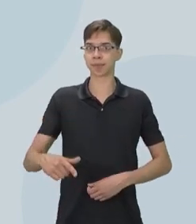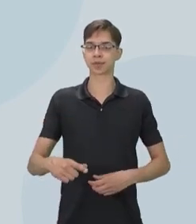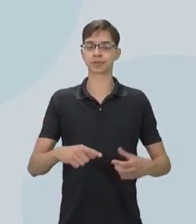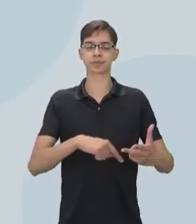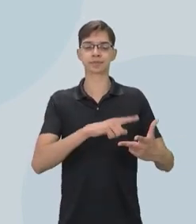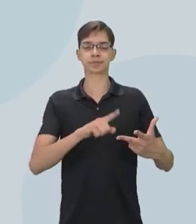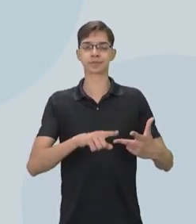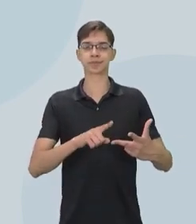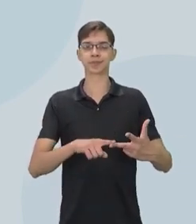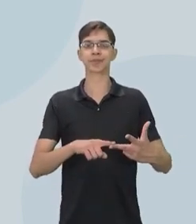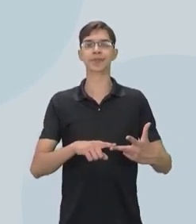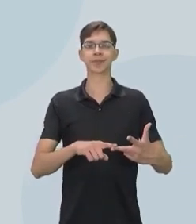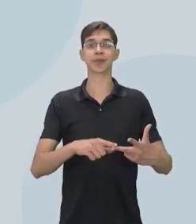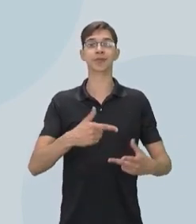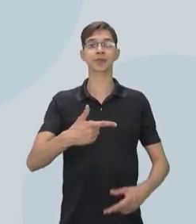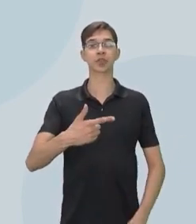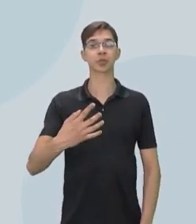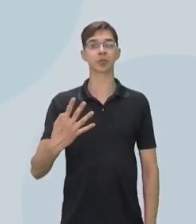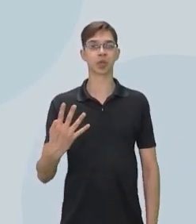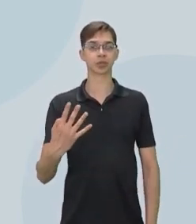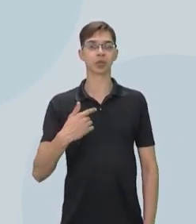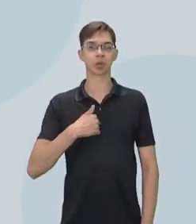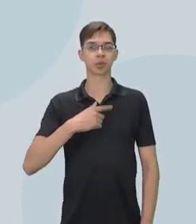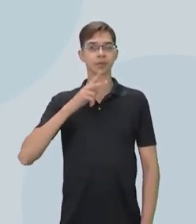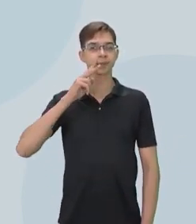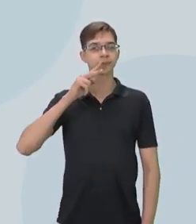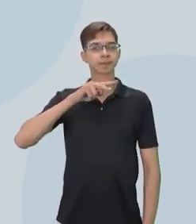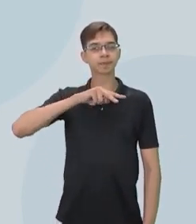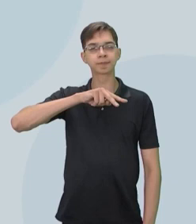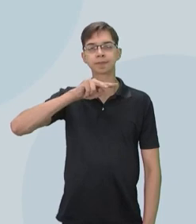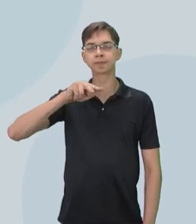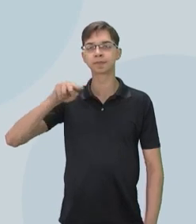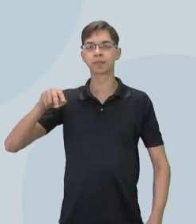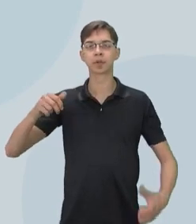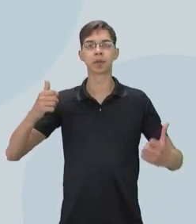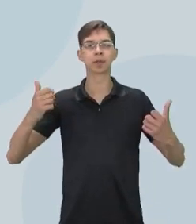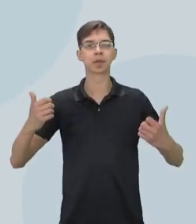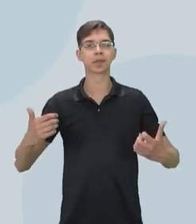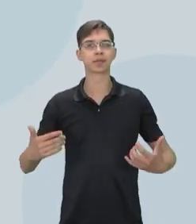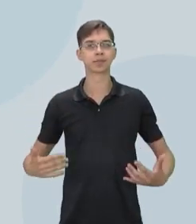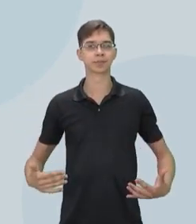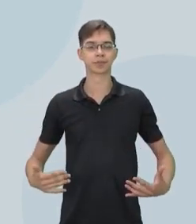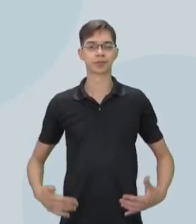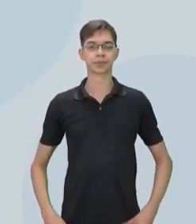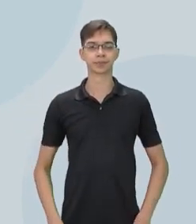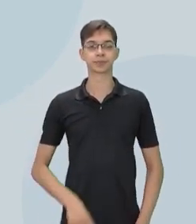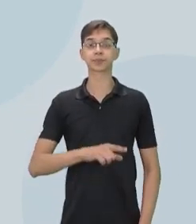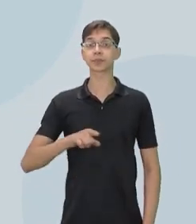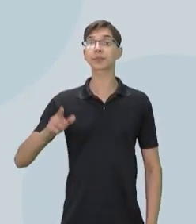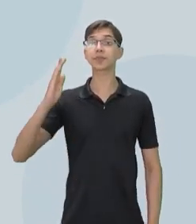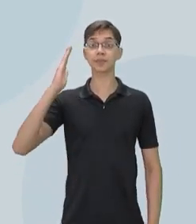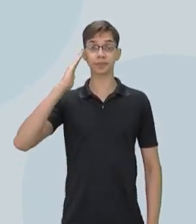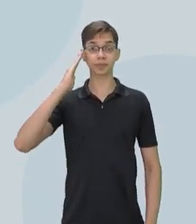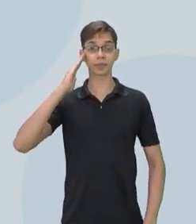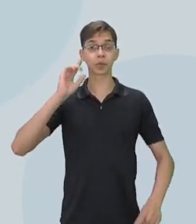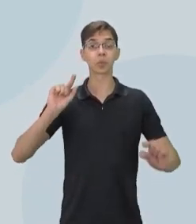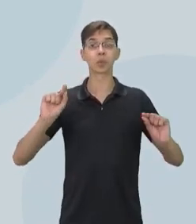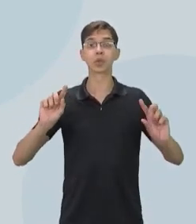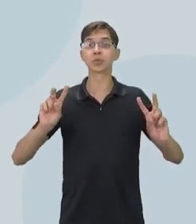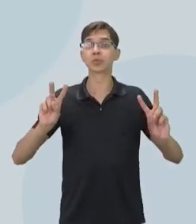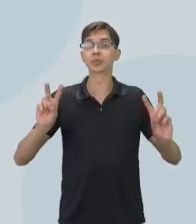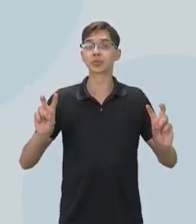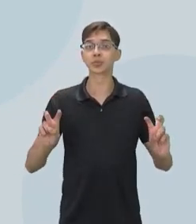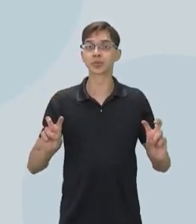24. Eu vou fazer a leitura aí da descrição da habilidade. Saber usar de modo sistemático as relações